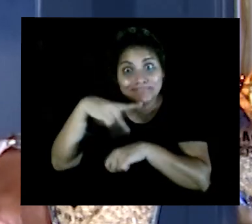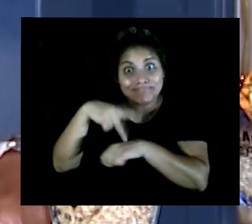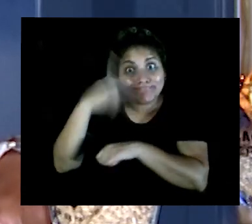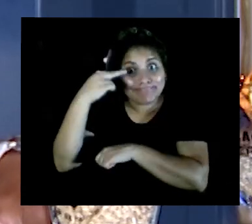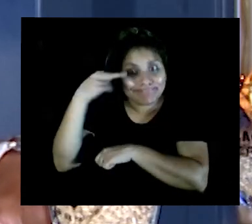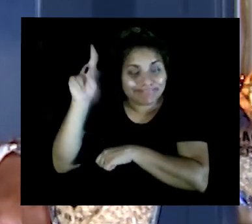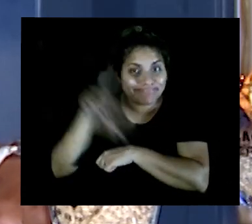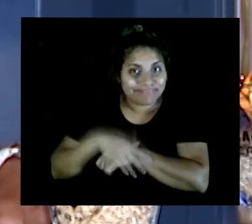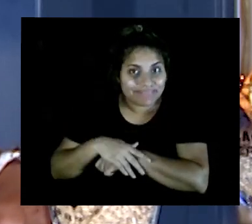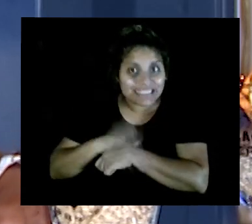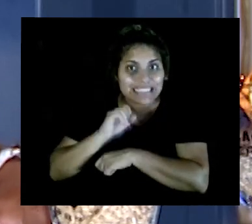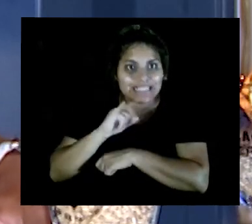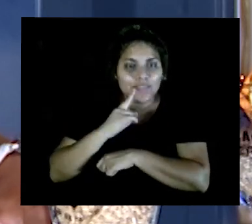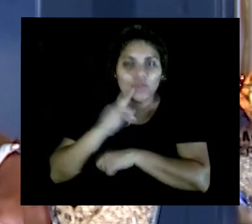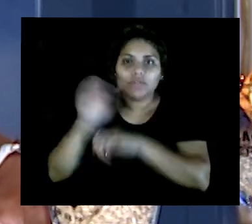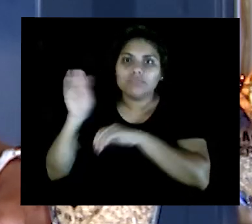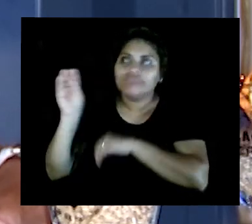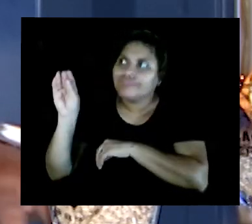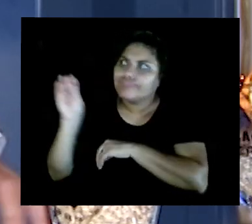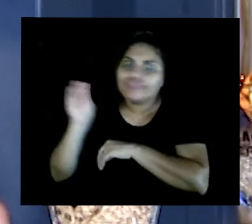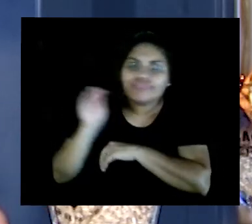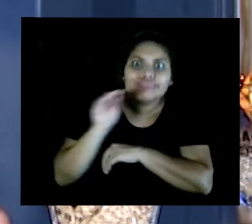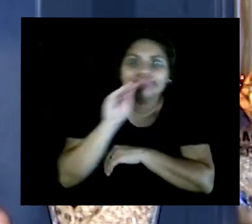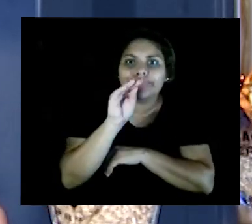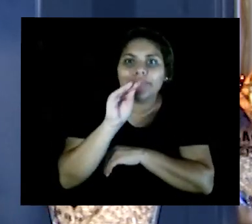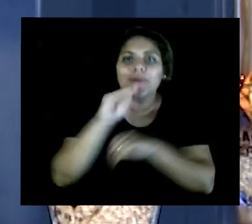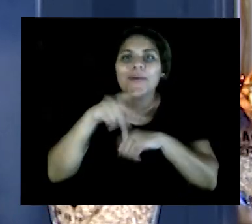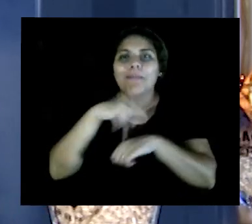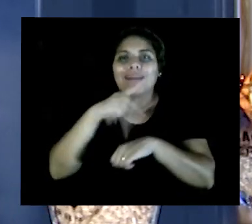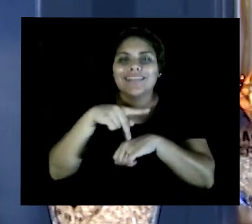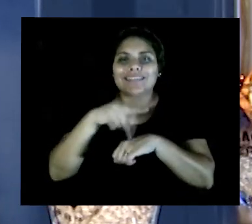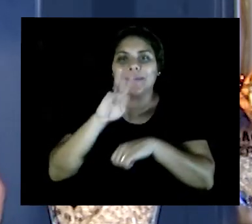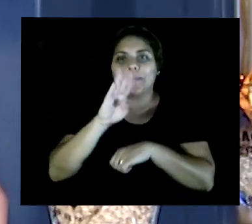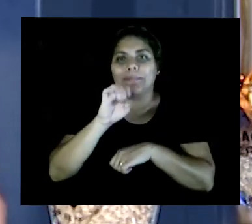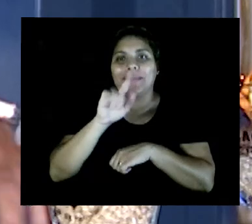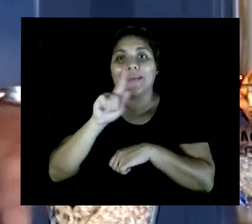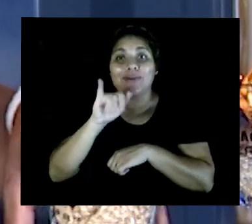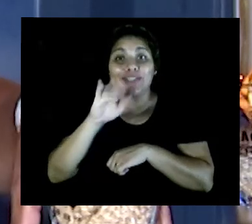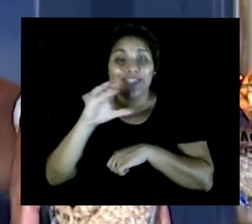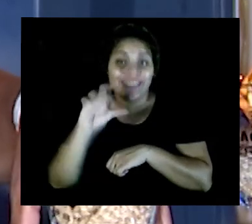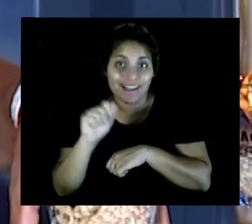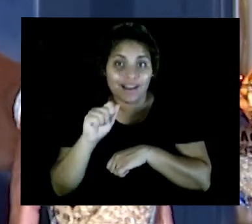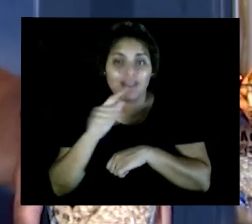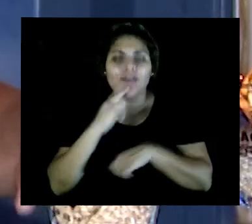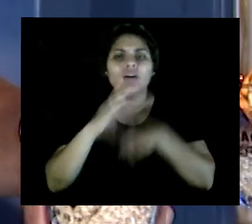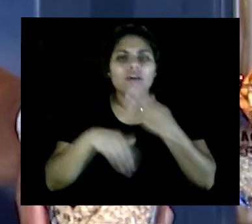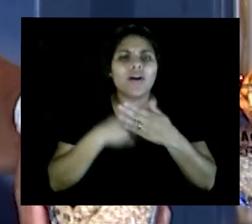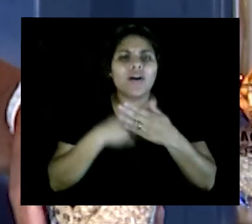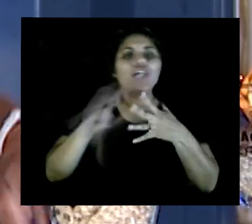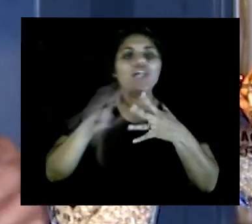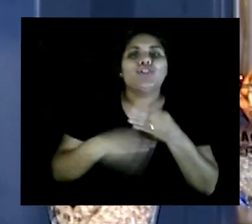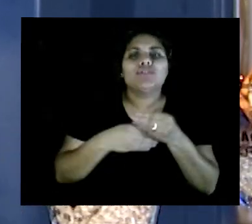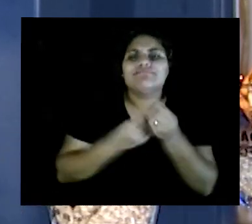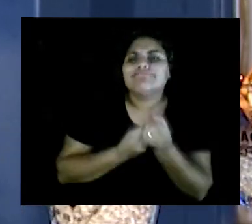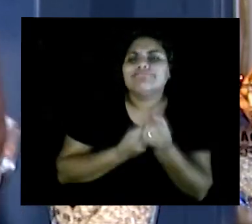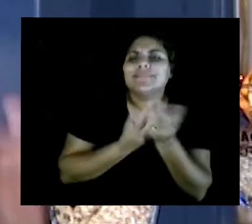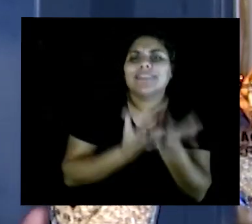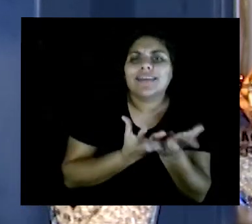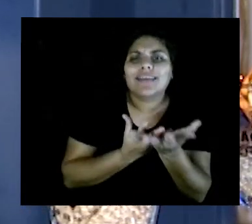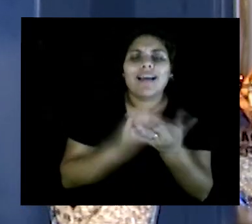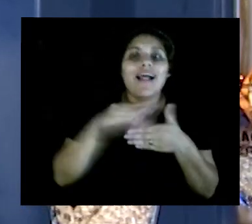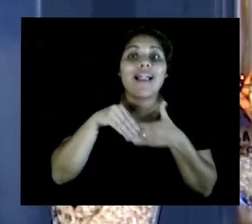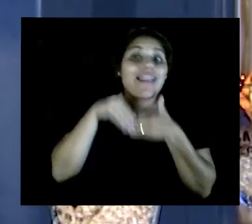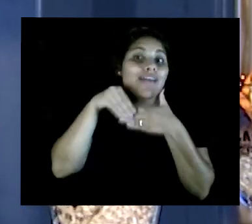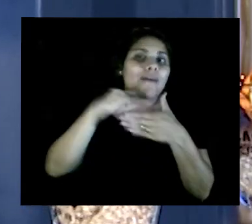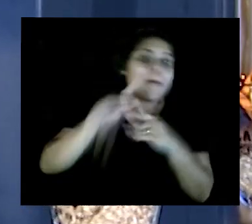nós formos migrarmos para a escola belga, nós já temos cervejas que vai levar adjunto, mas adjunto para fazer uma